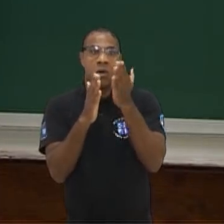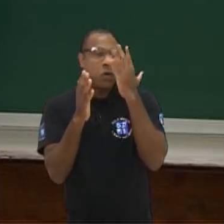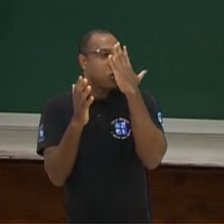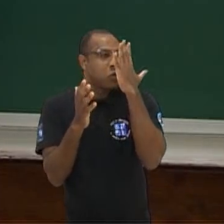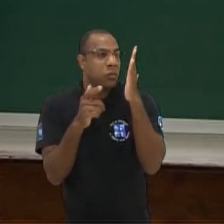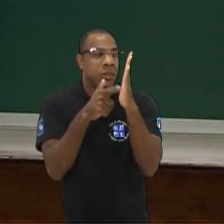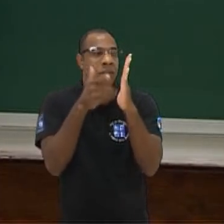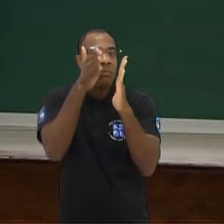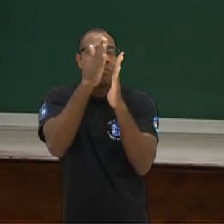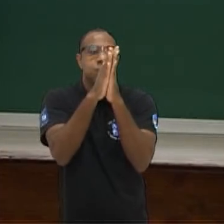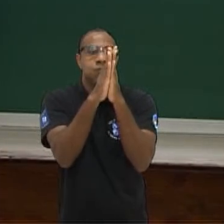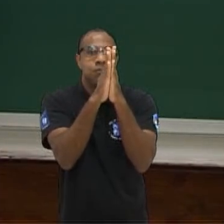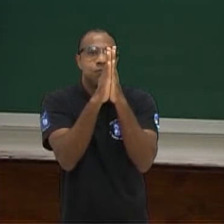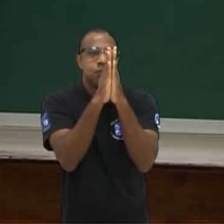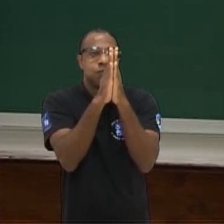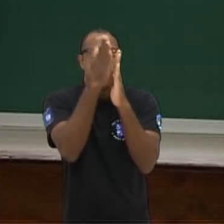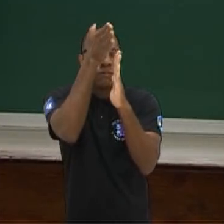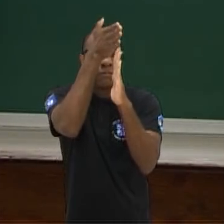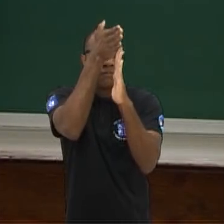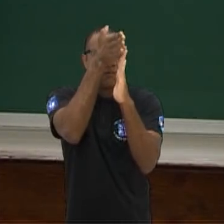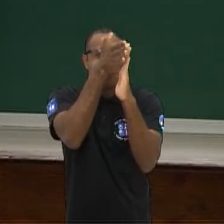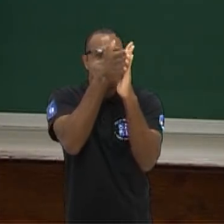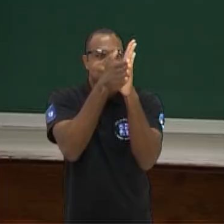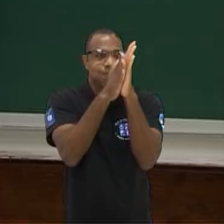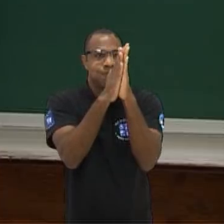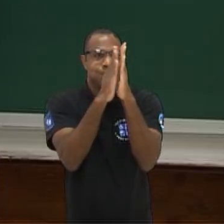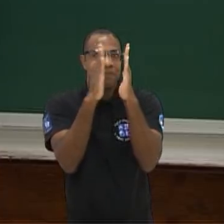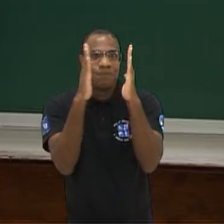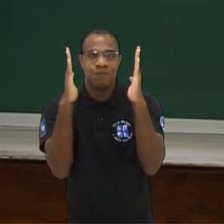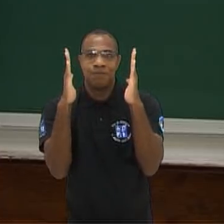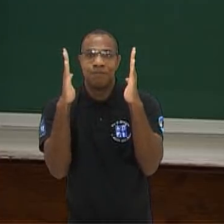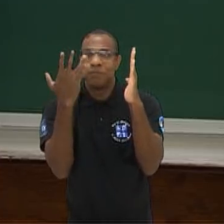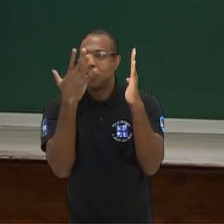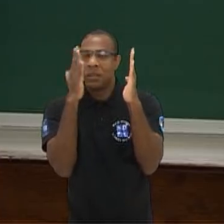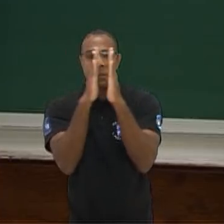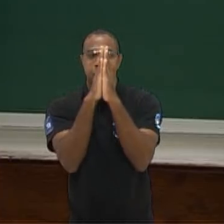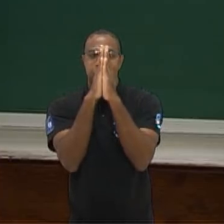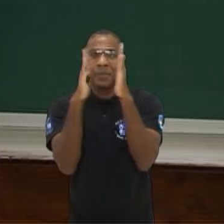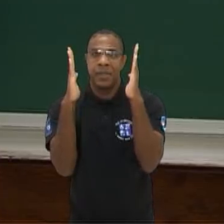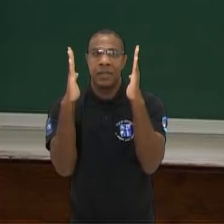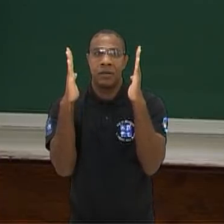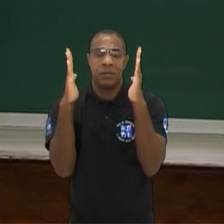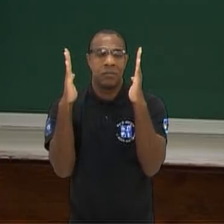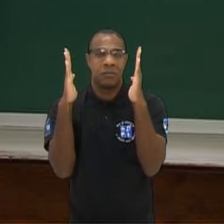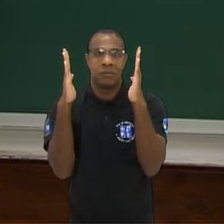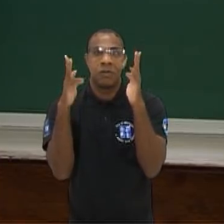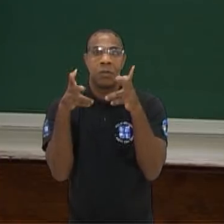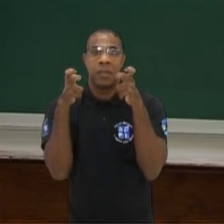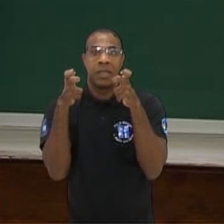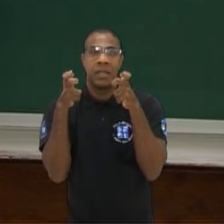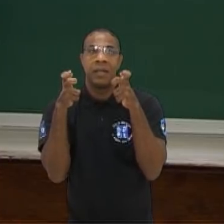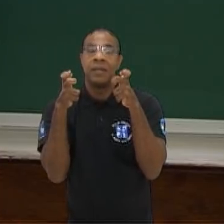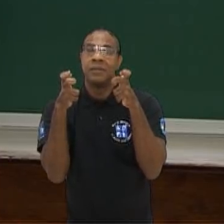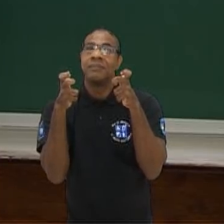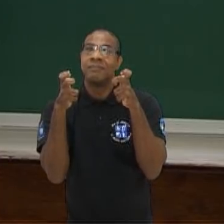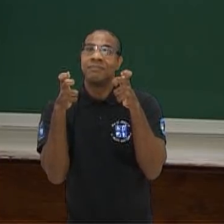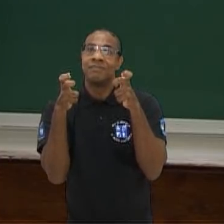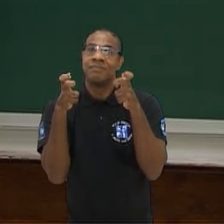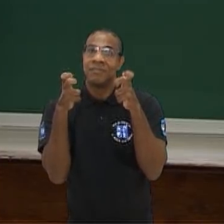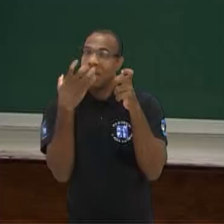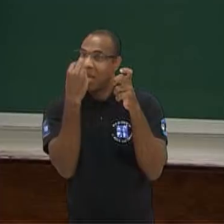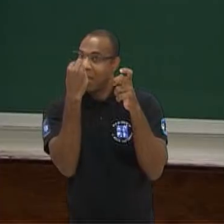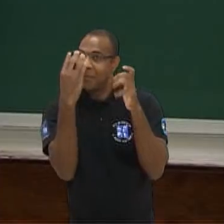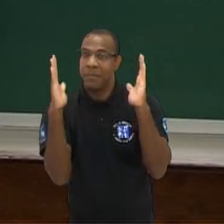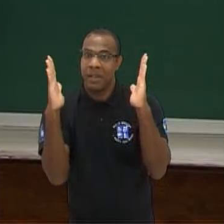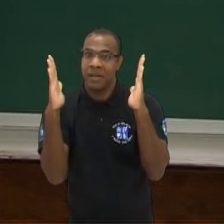e dividisse no meio esse contexto ali. Então, você pode analisar a parte da imagem que vai ser observada a partir